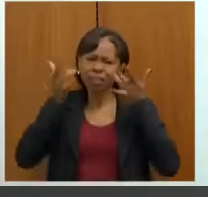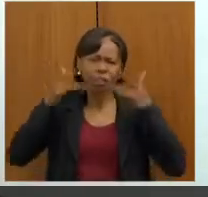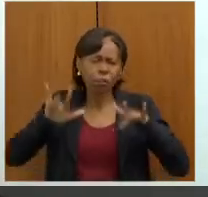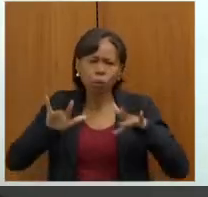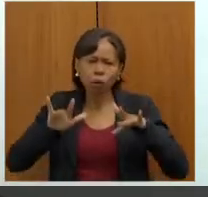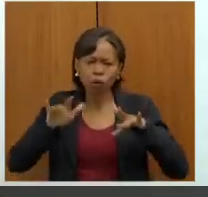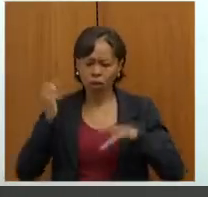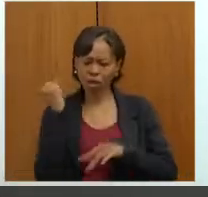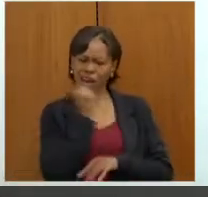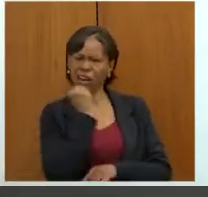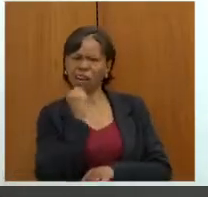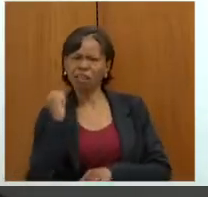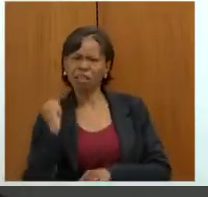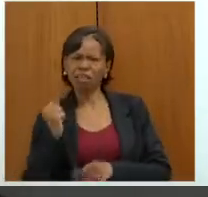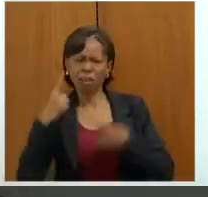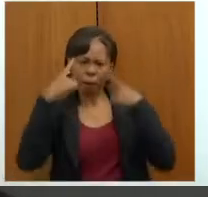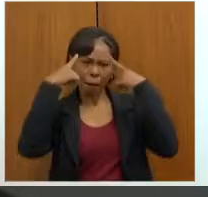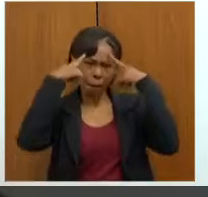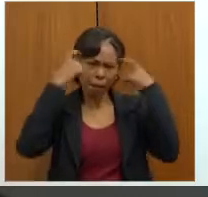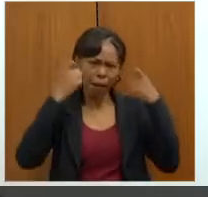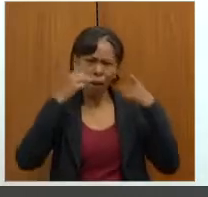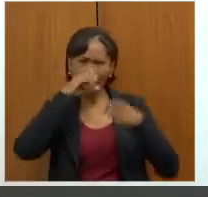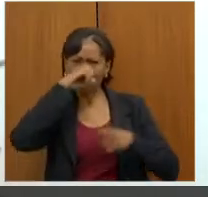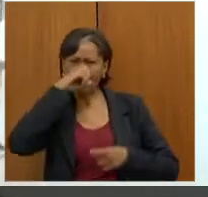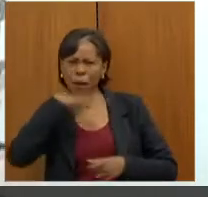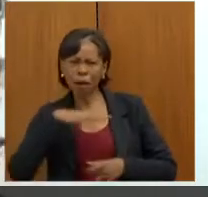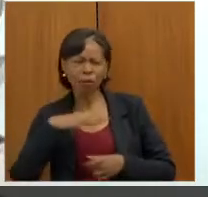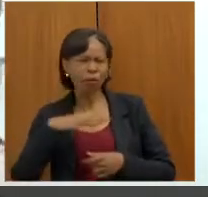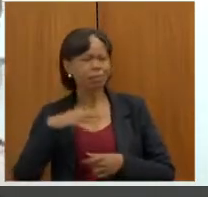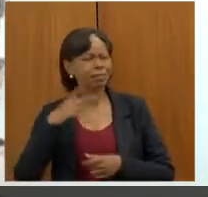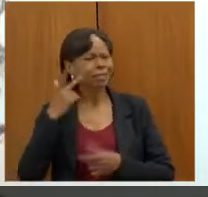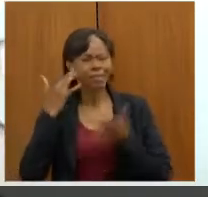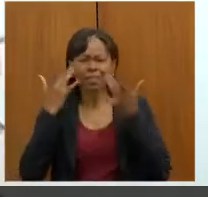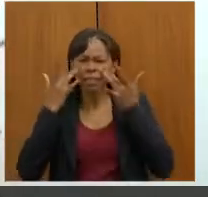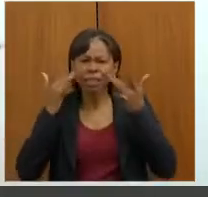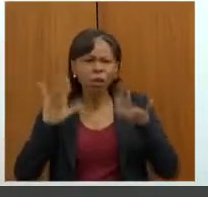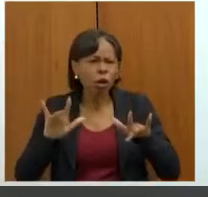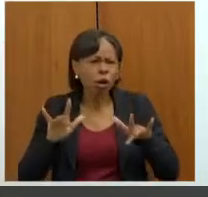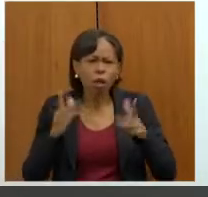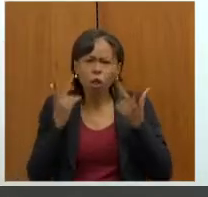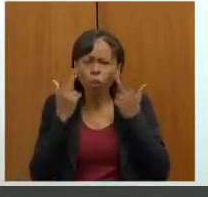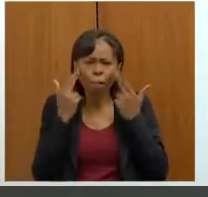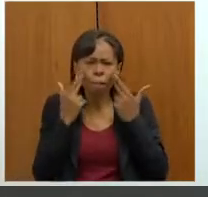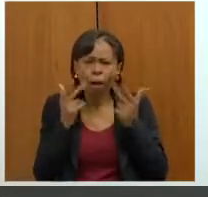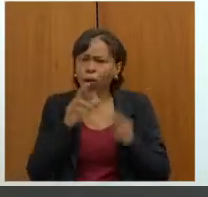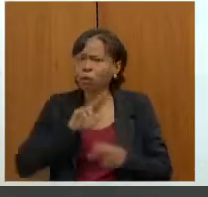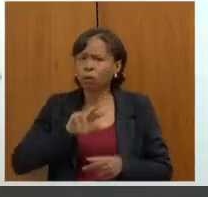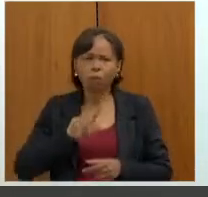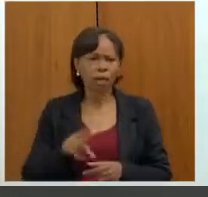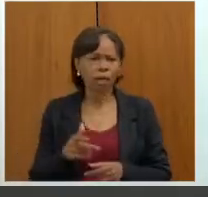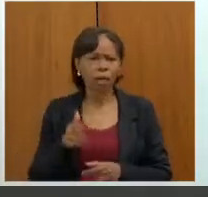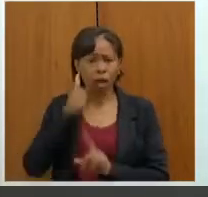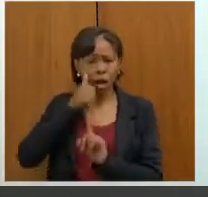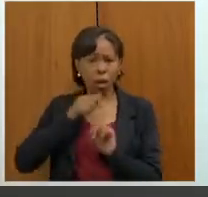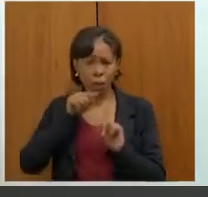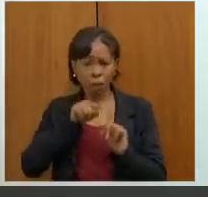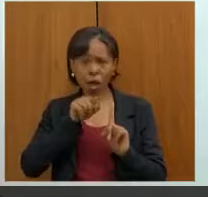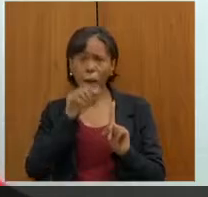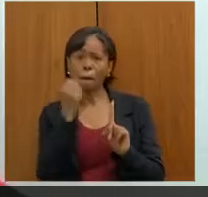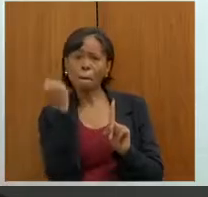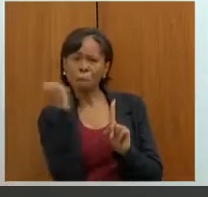pessoas não é natural que uma mulher seja morta pelo fato de ser mulher não é natural que a gente